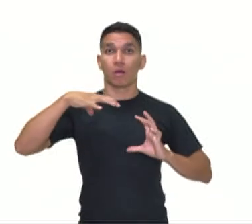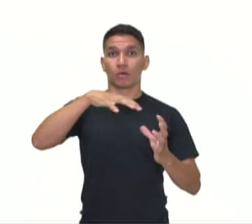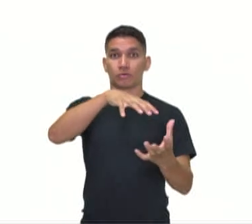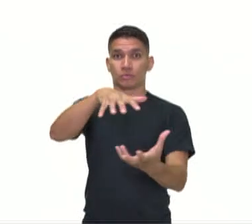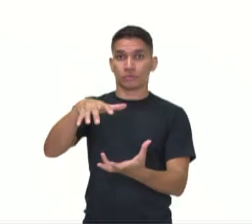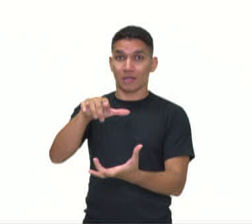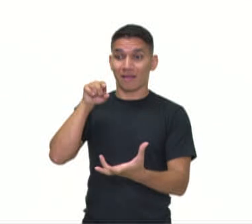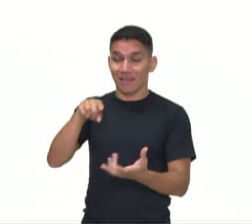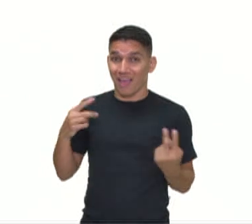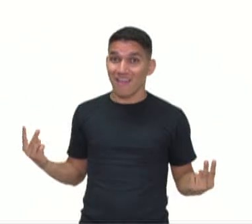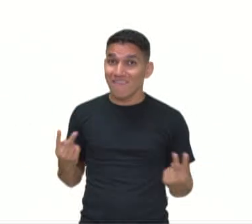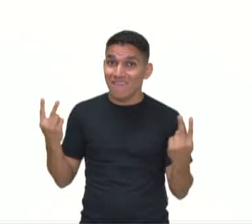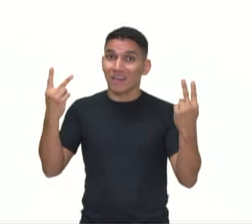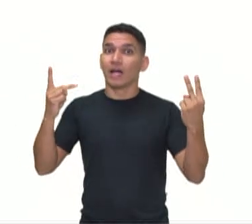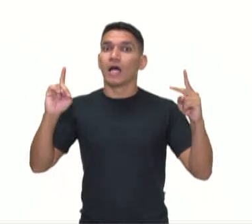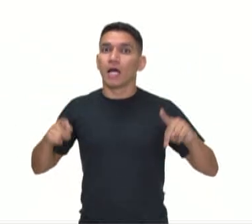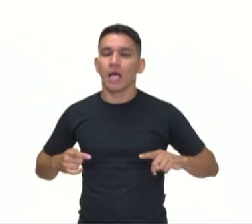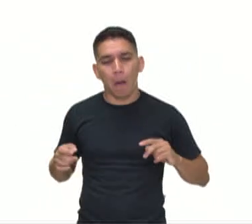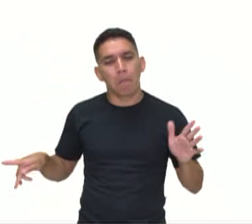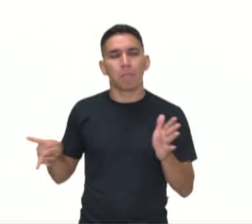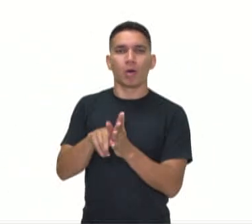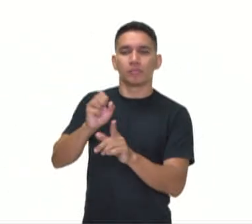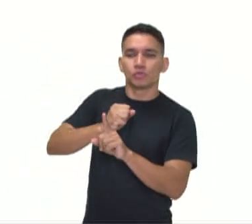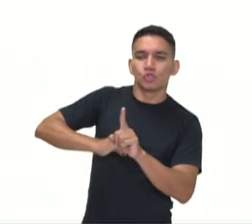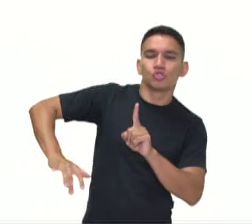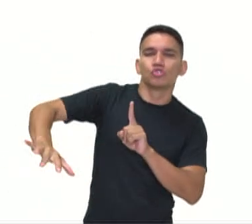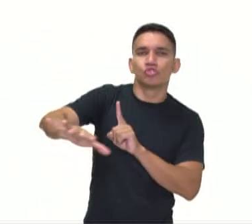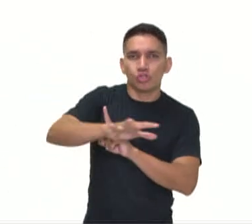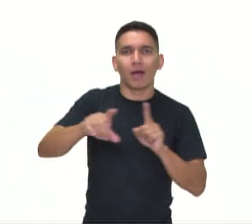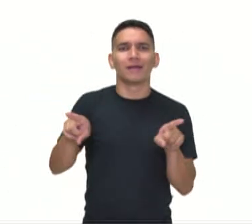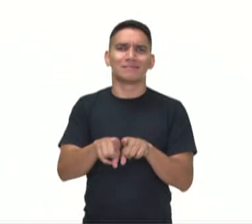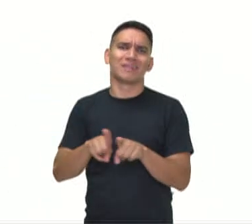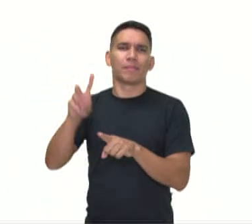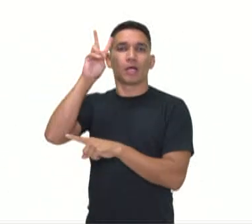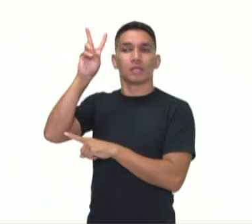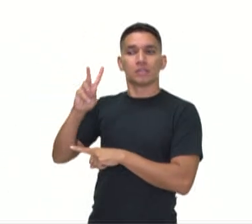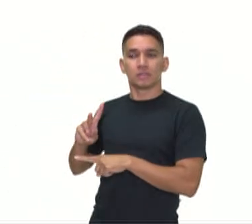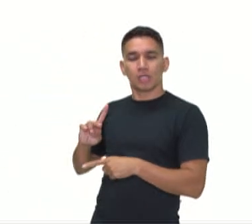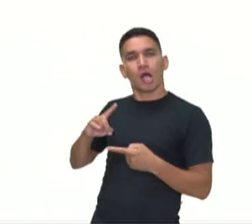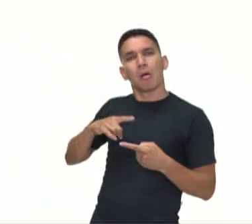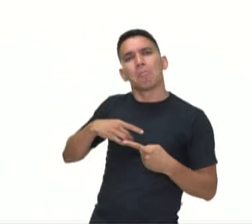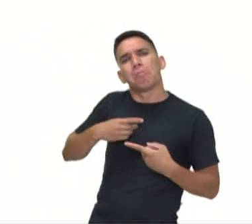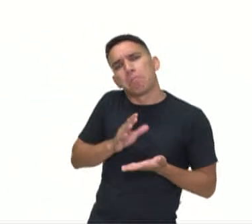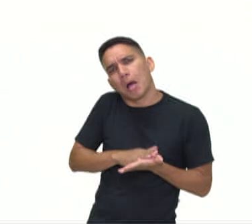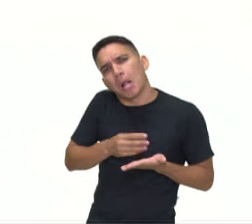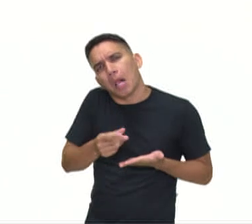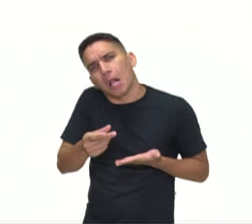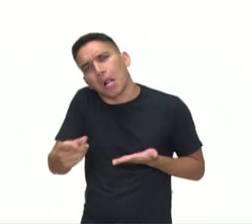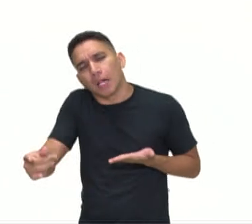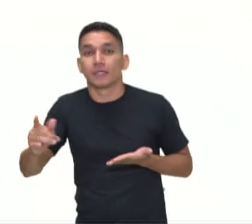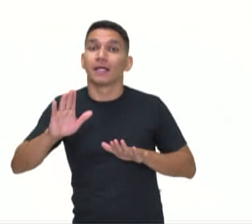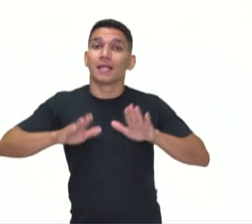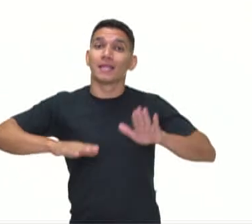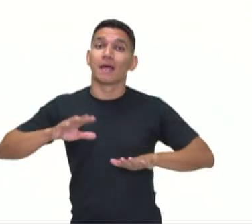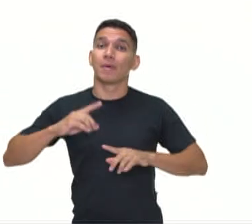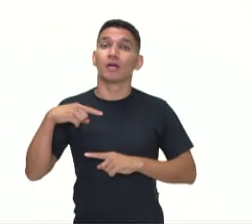Estes valores são construídos social e historicamente, isto é, dependem de